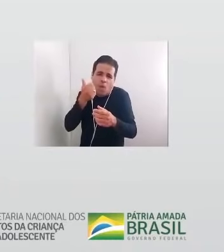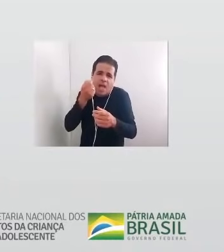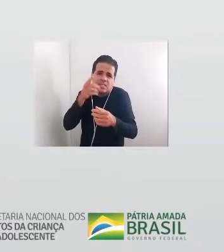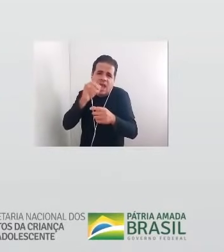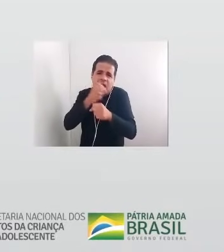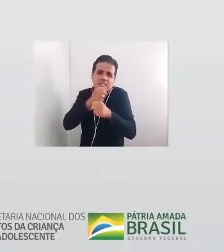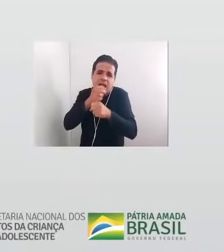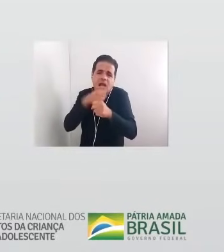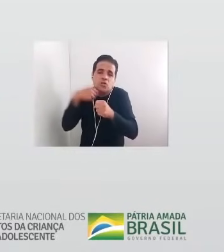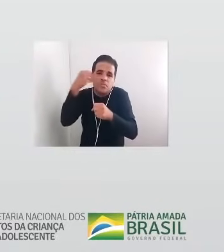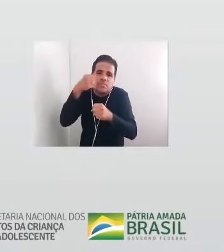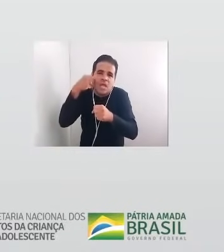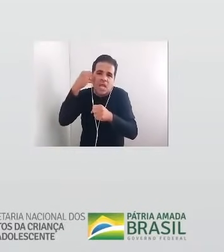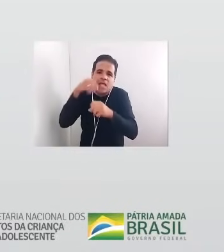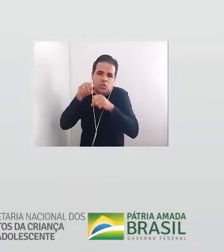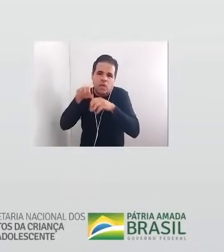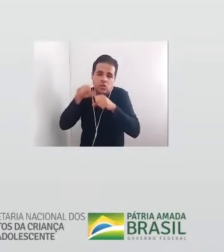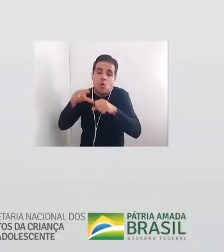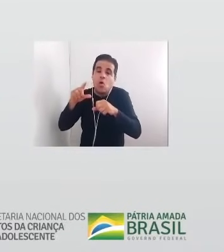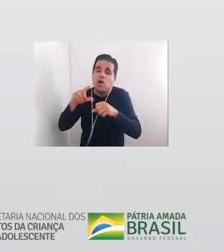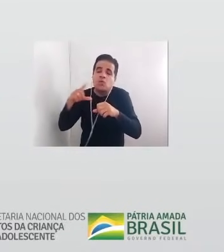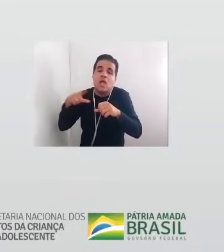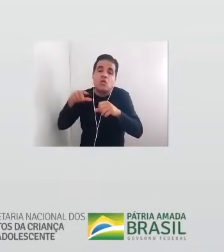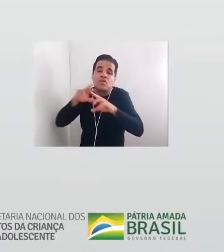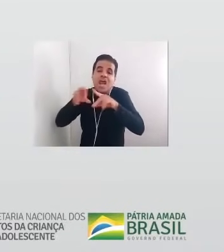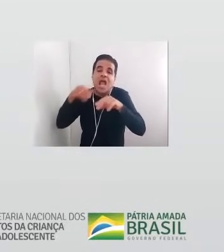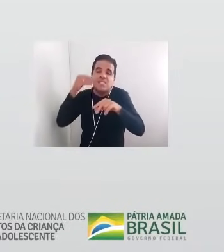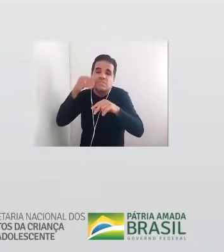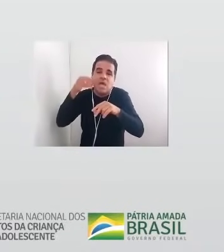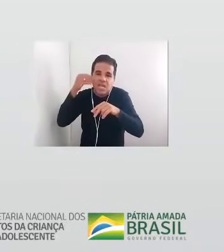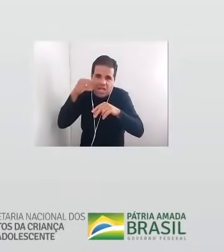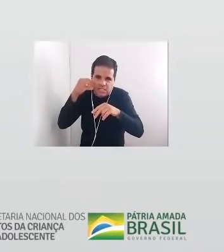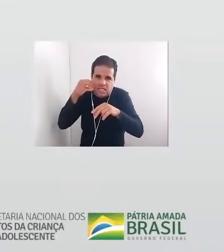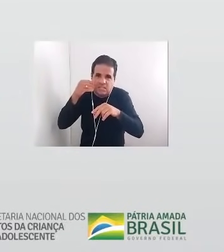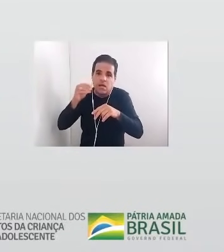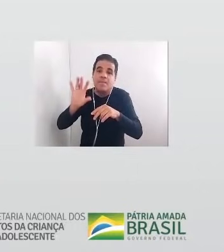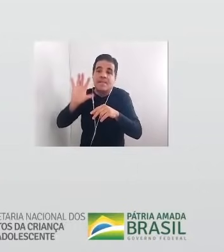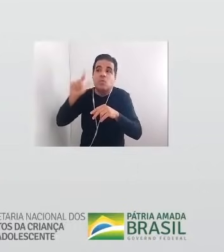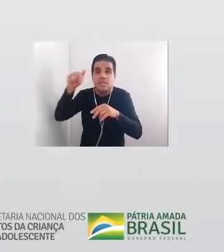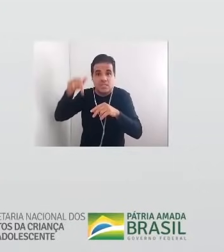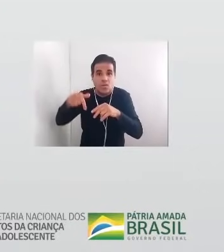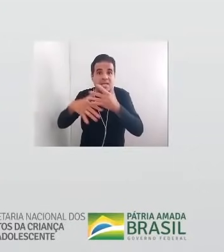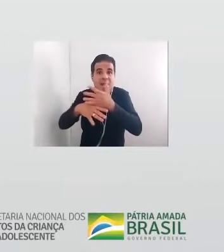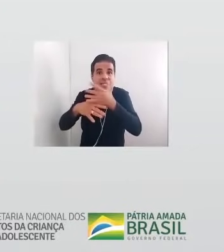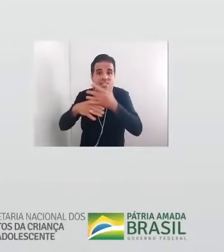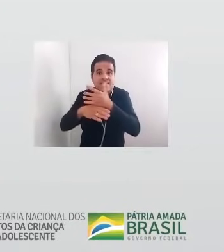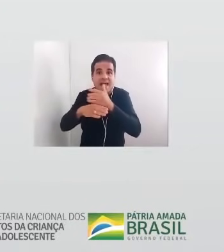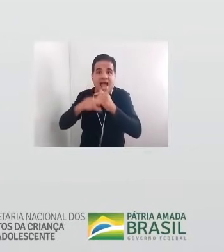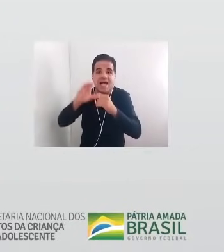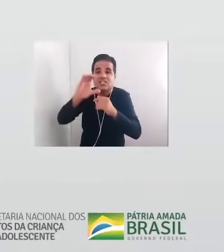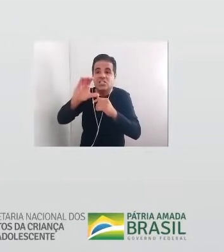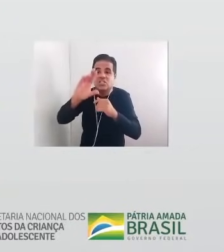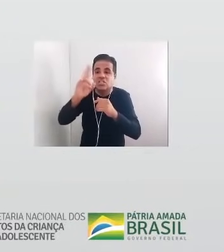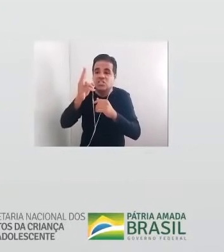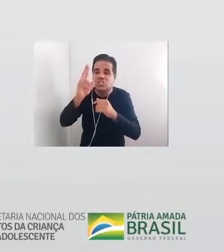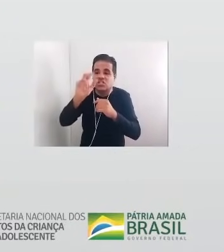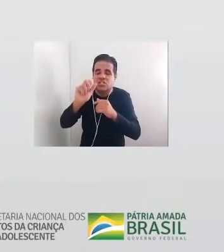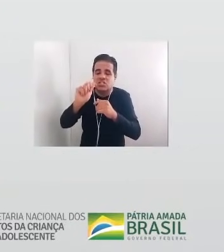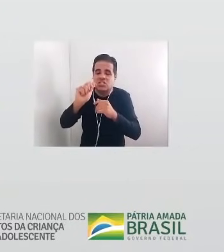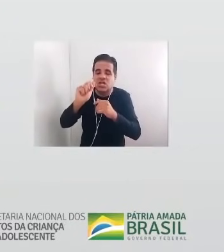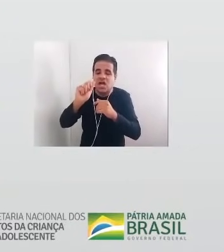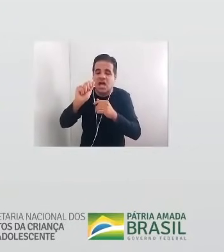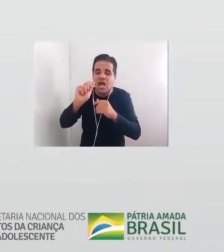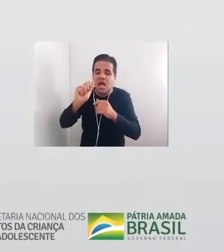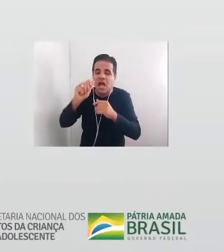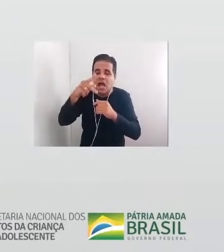assim, mas tem um caso que aconteceu em uma escola pública aqui no município de Chapecó, município onde eu sou professora concursada, professora